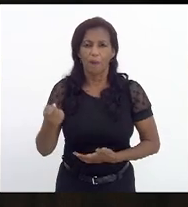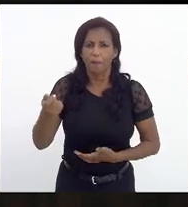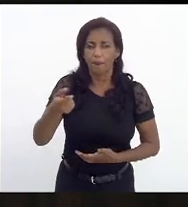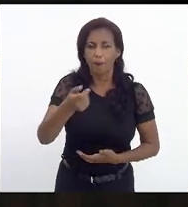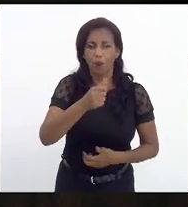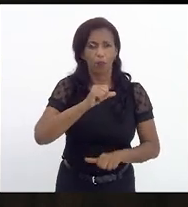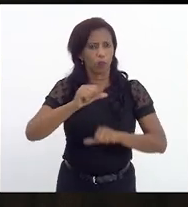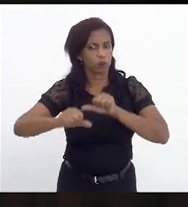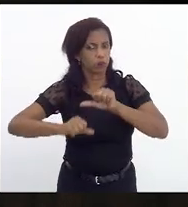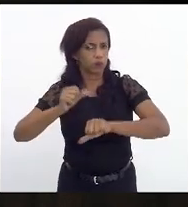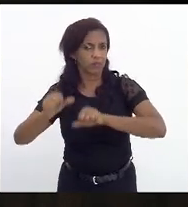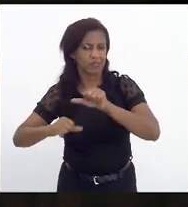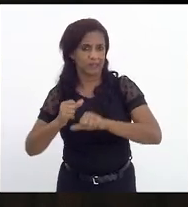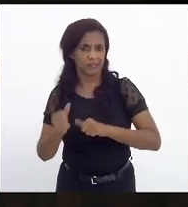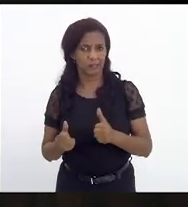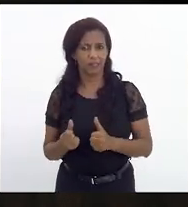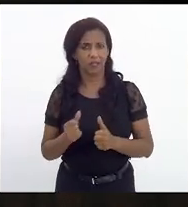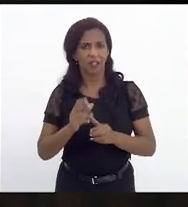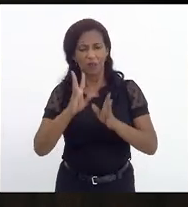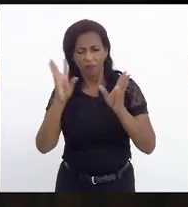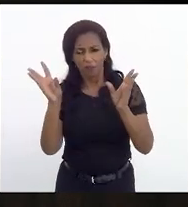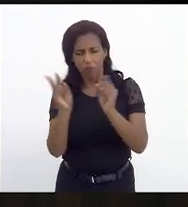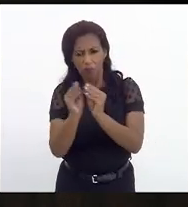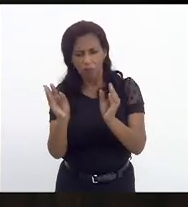pouquíssimas mudanças que vamos discutir. Vamos aglutinar